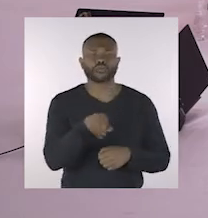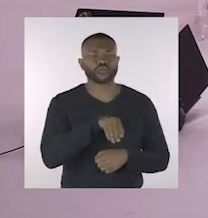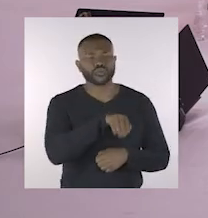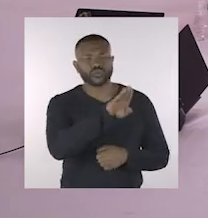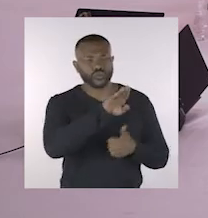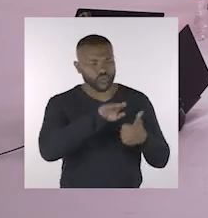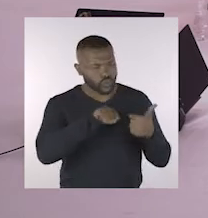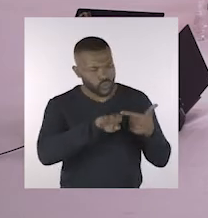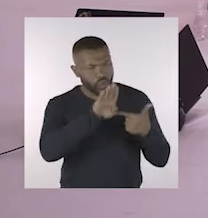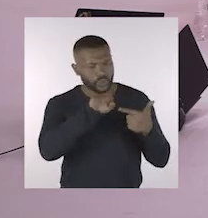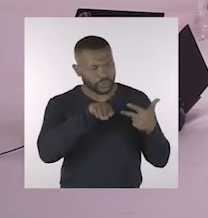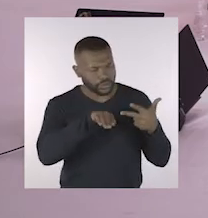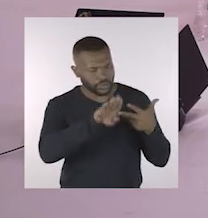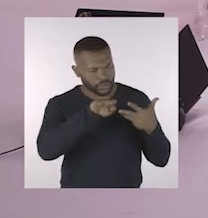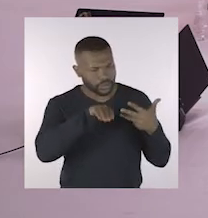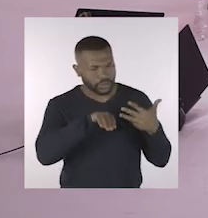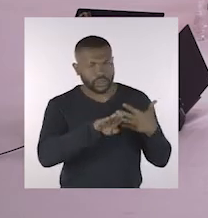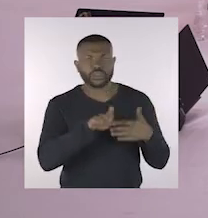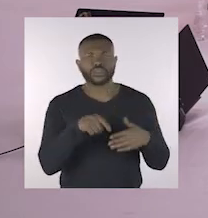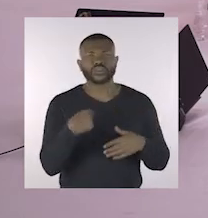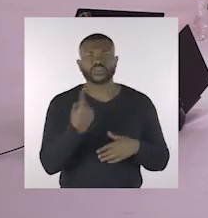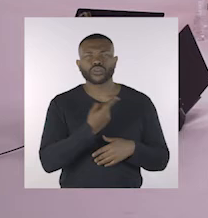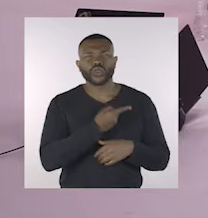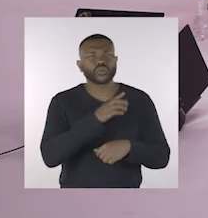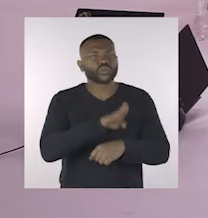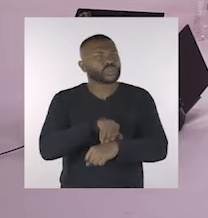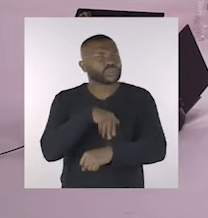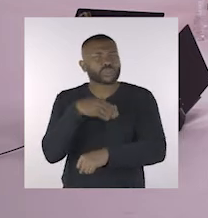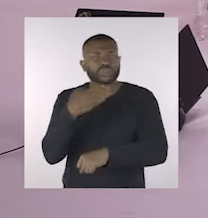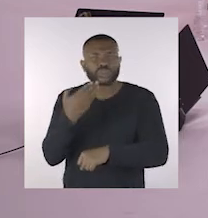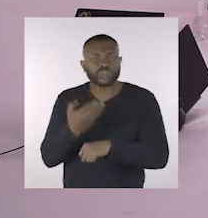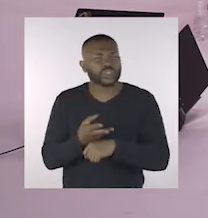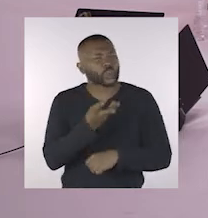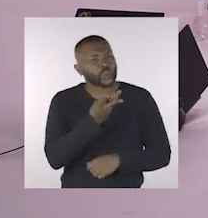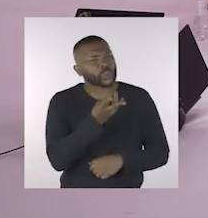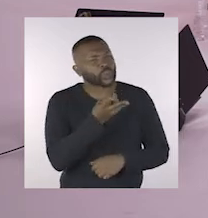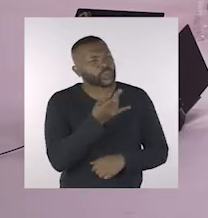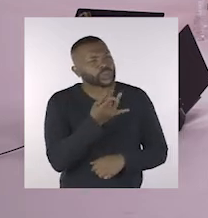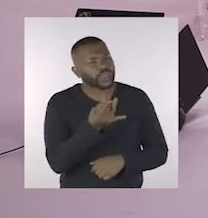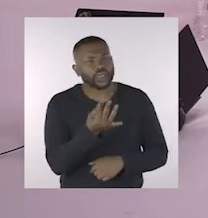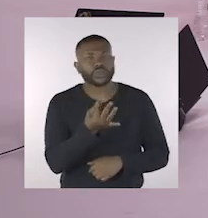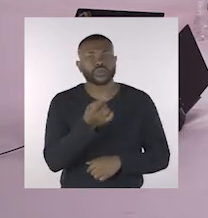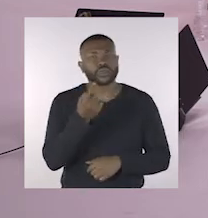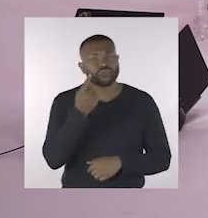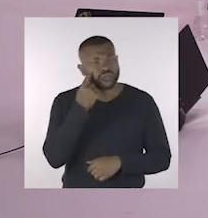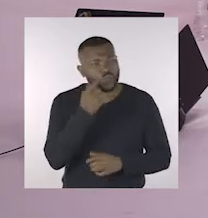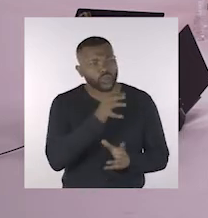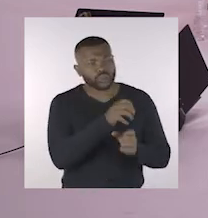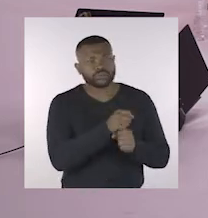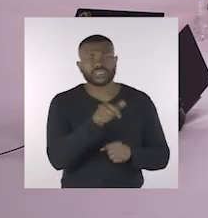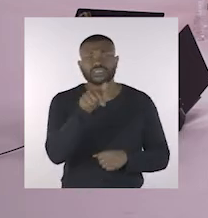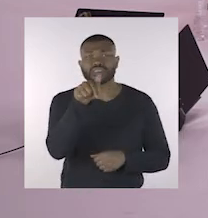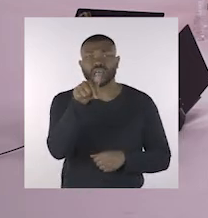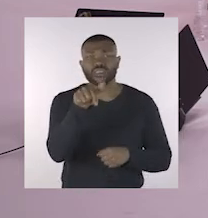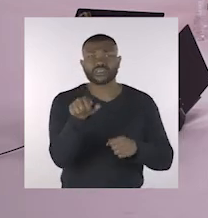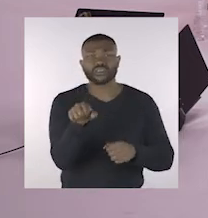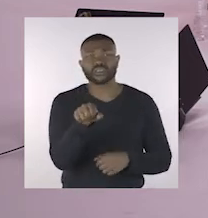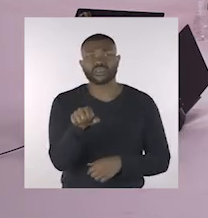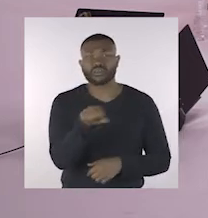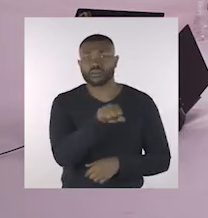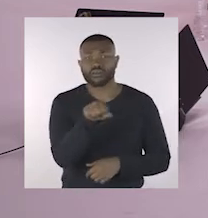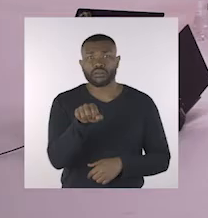na estrada às vezes fica meio dia o dia inteiro passar vocês sete carros e a gente